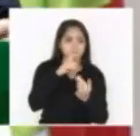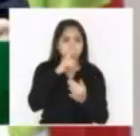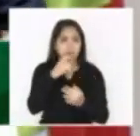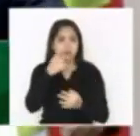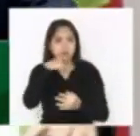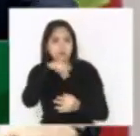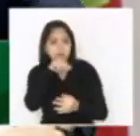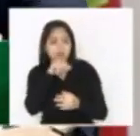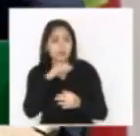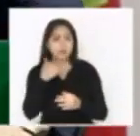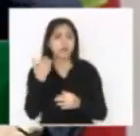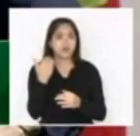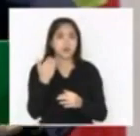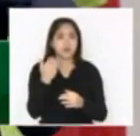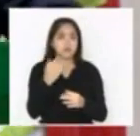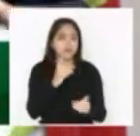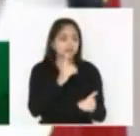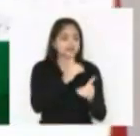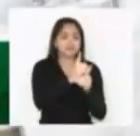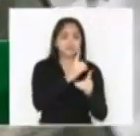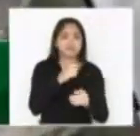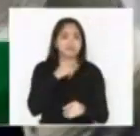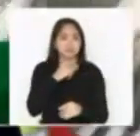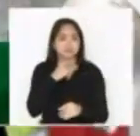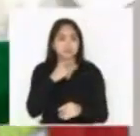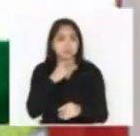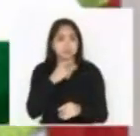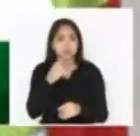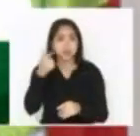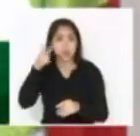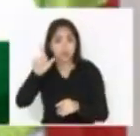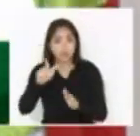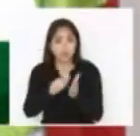Temos também essa outra reportagem.